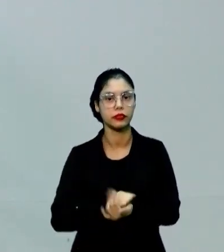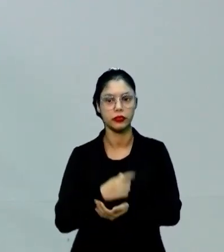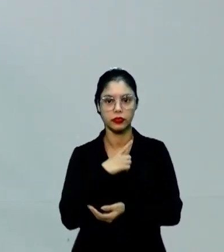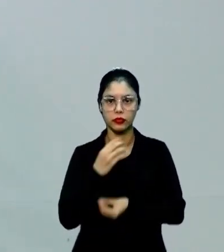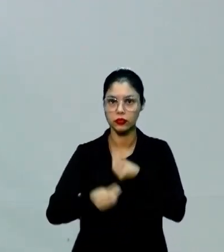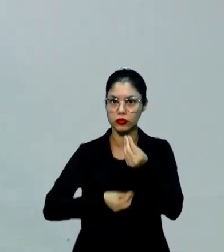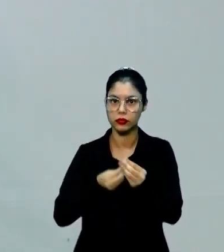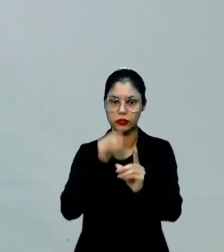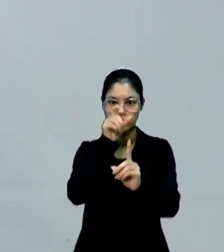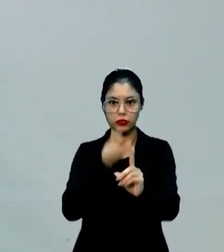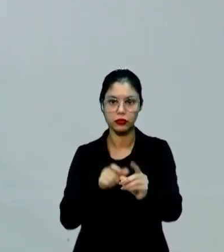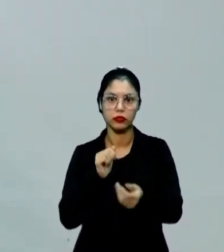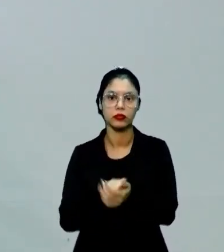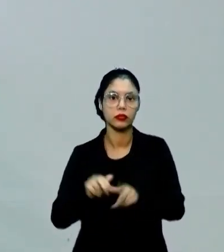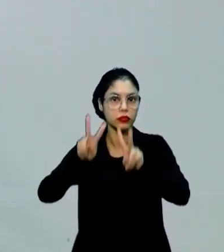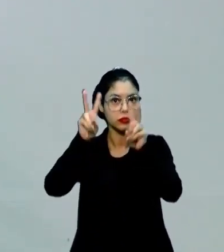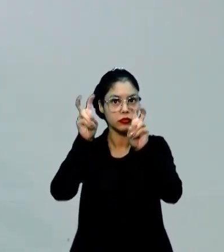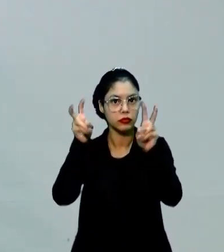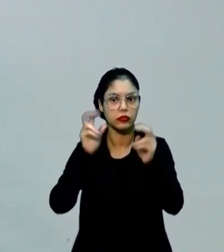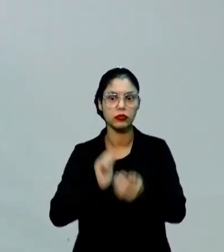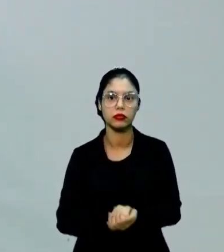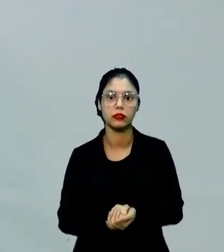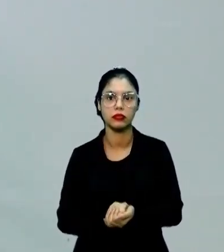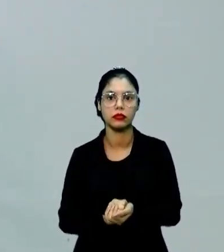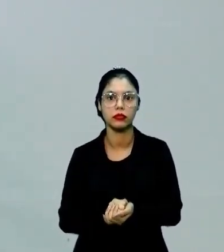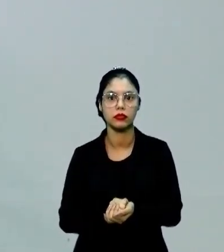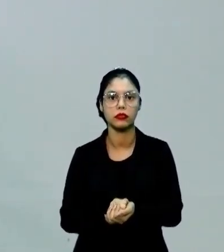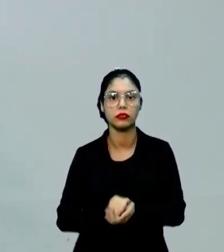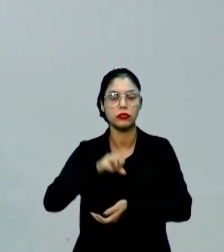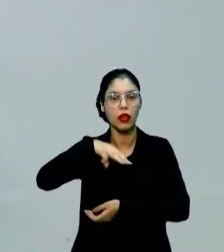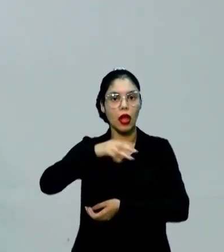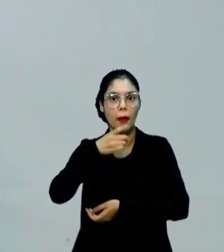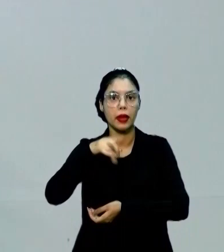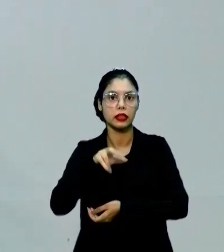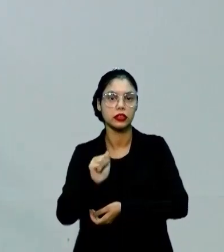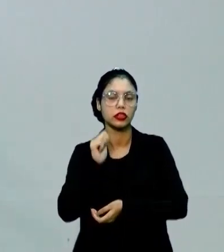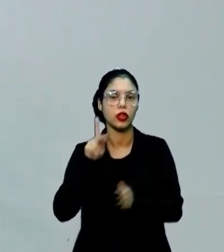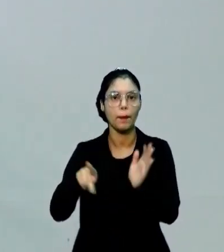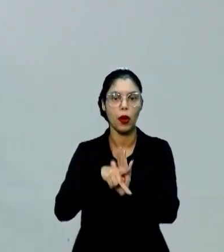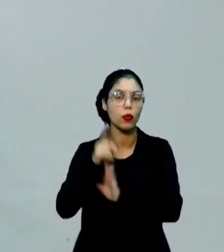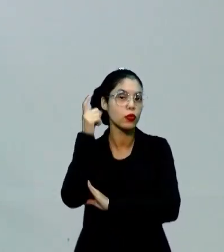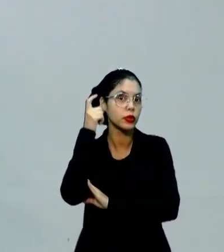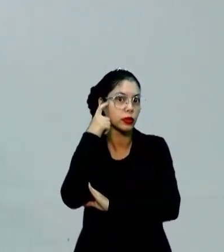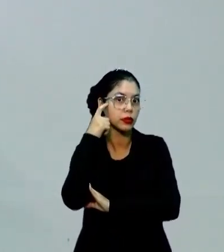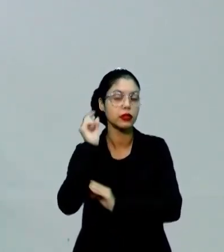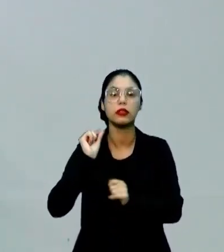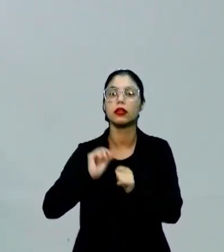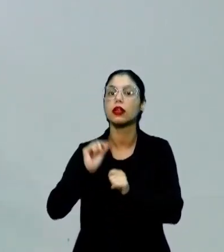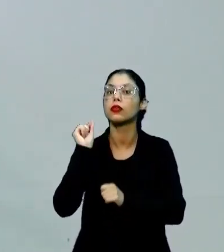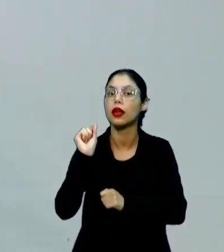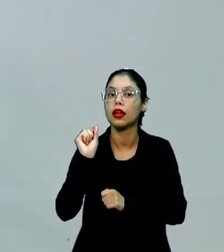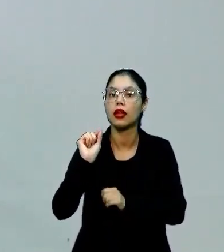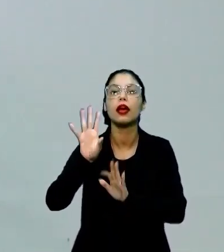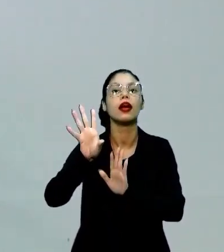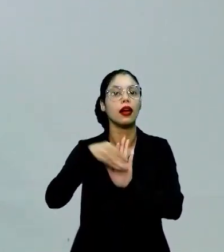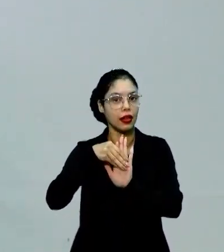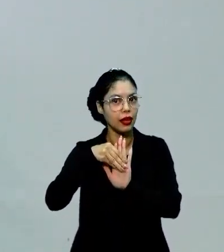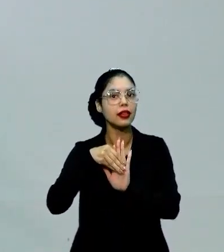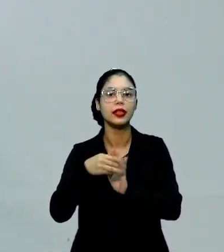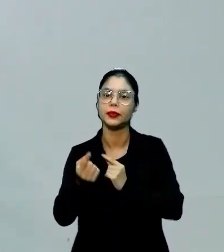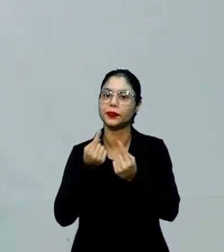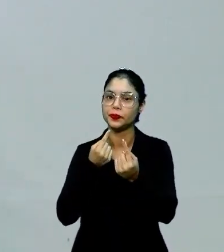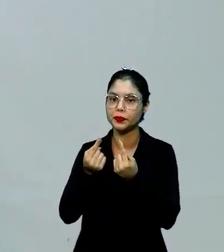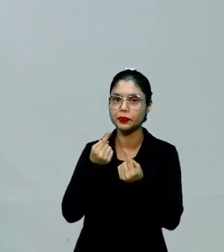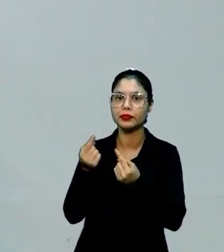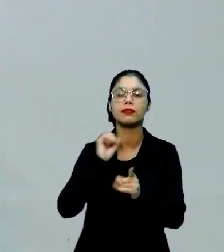como referência teórica, por exemplo, a corrente marxista do pensamento, frisa muito isso, a questão da